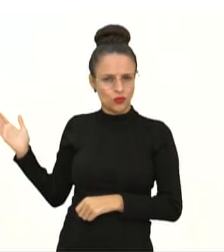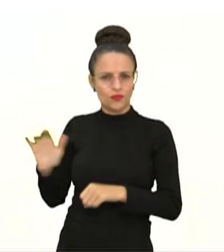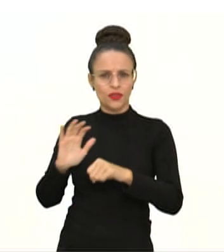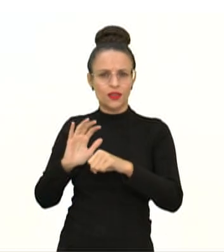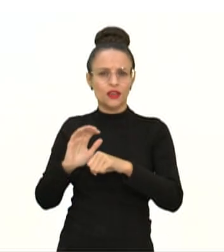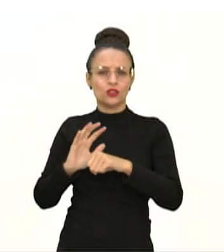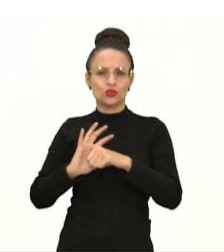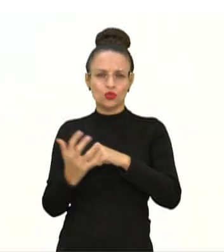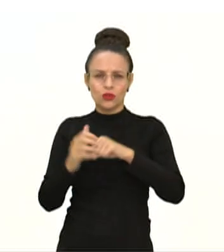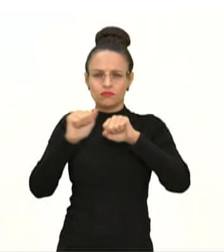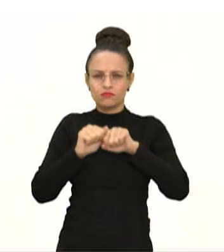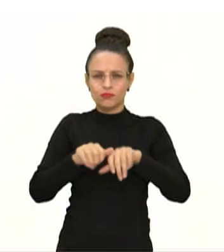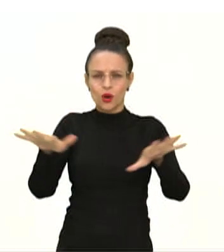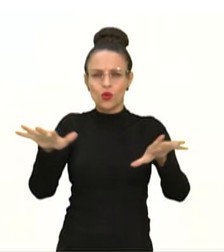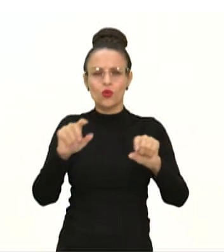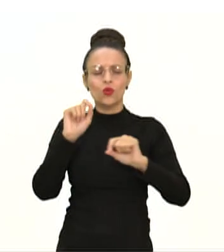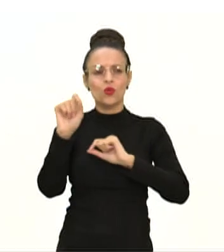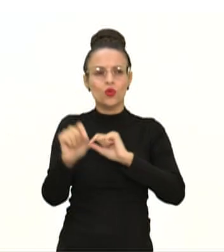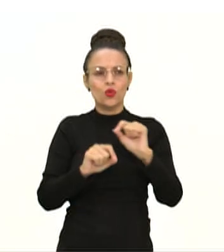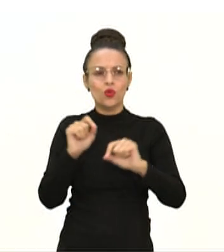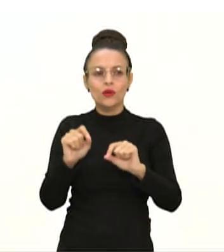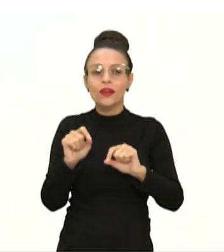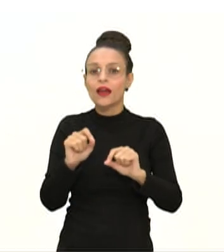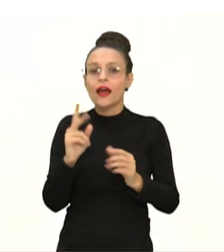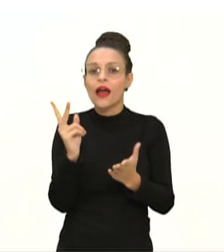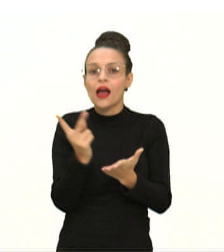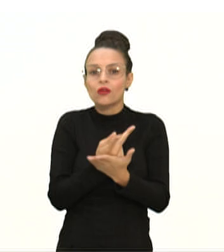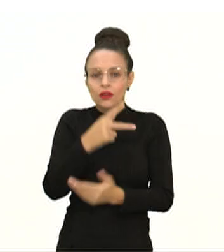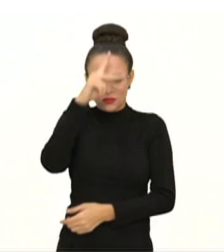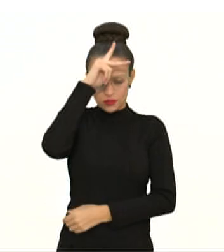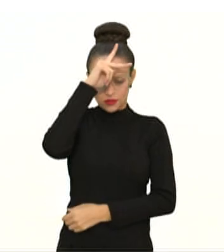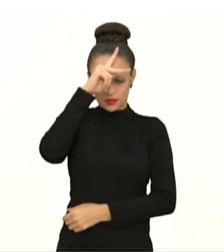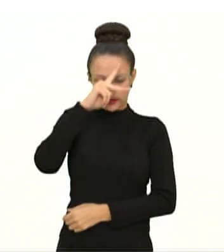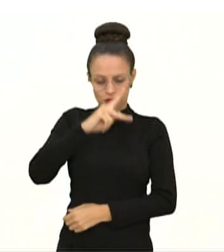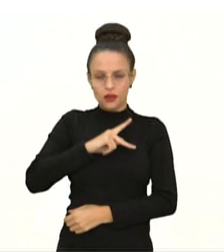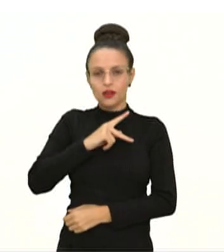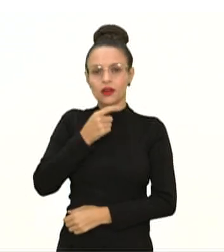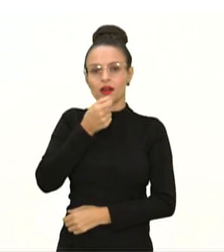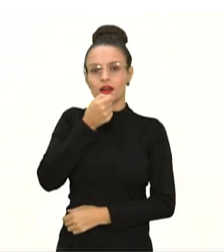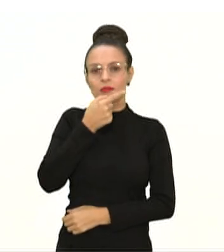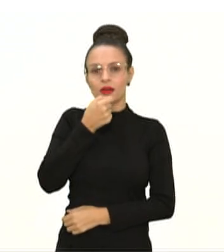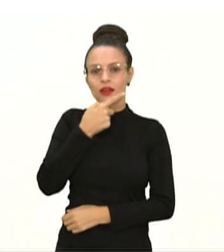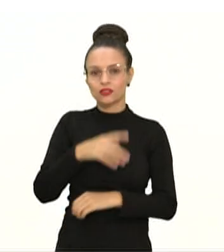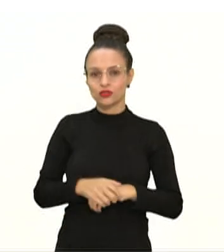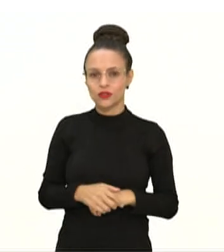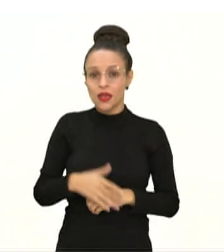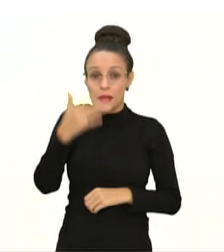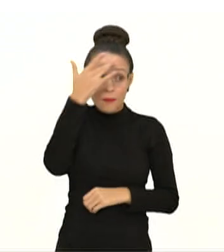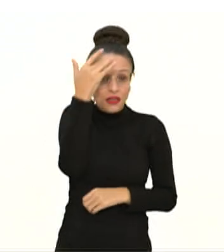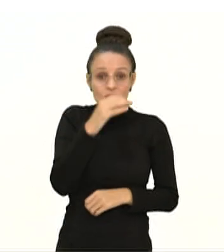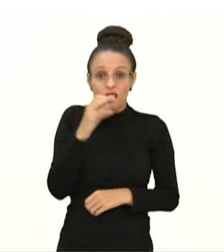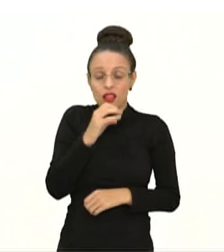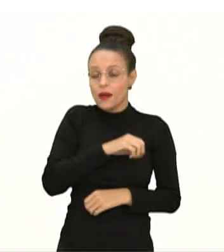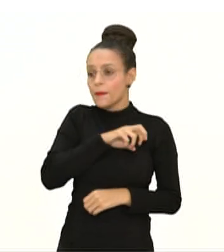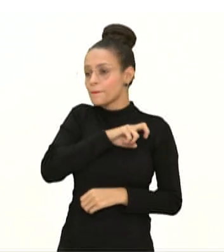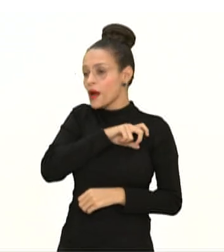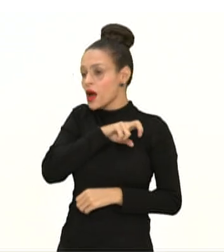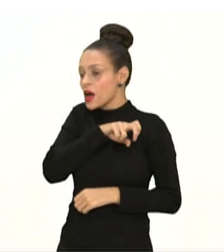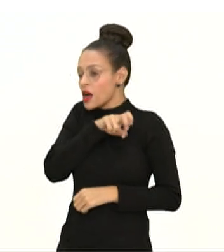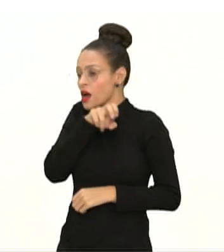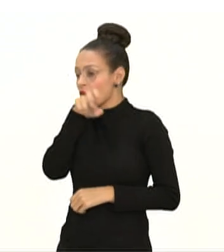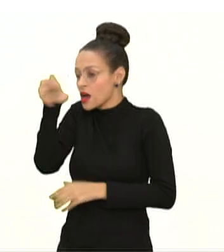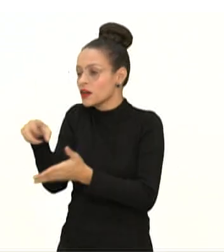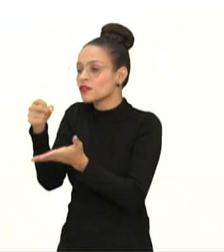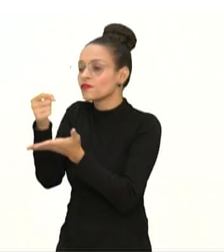pandemia dispara a prática da automedicação. Ou seja, pessoas correram na farmácia comprar vitamina